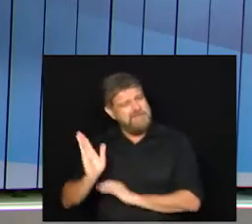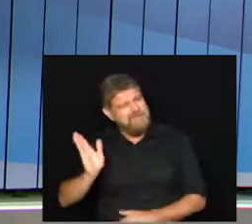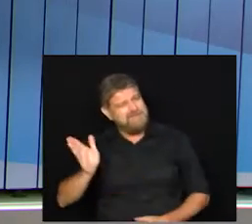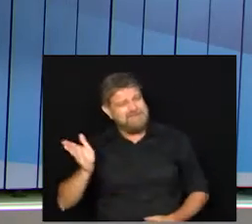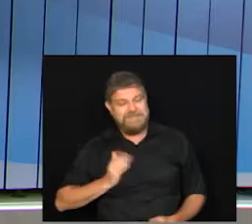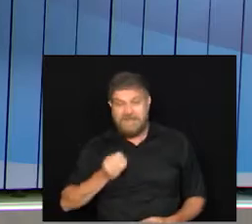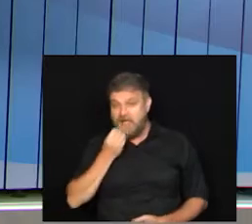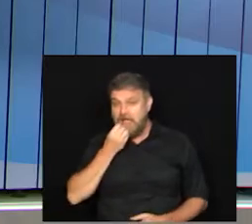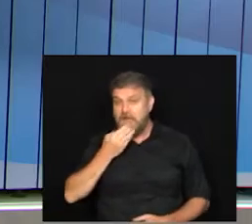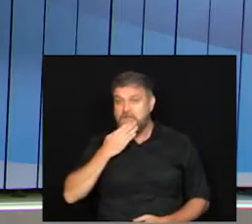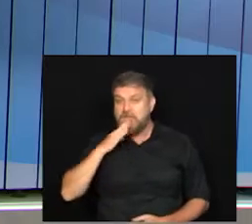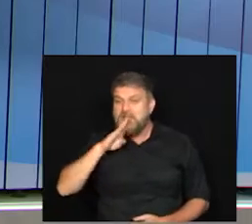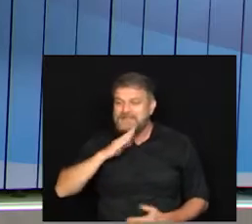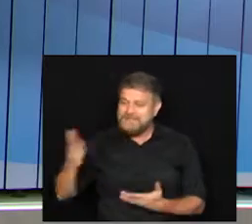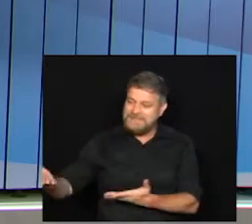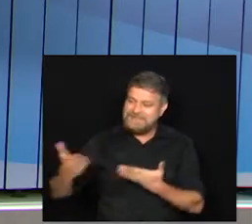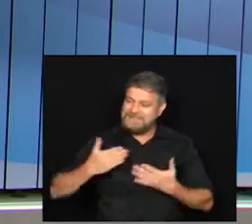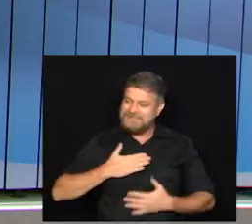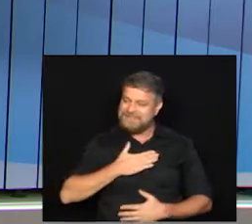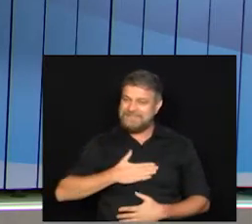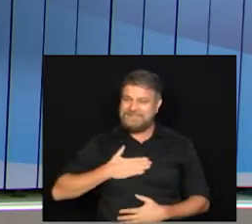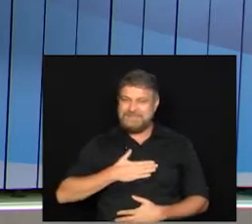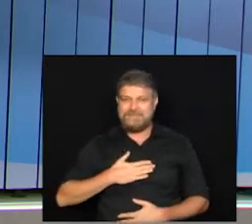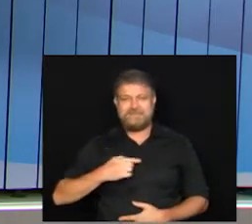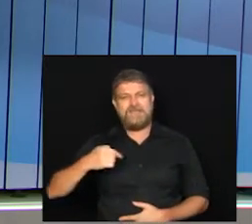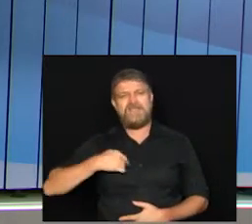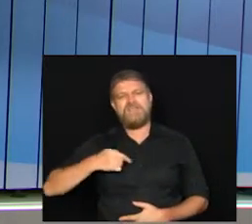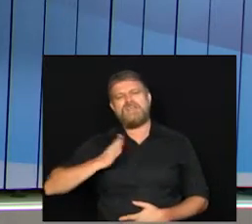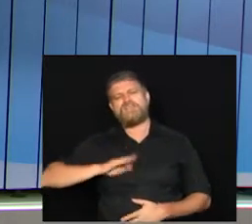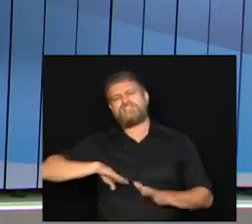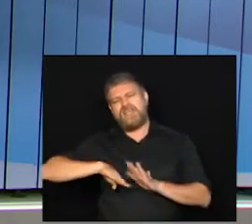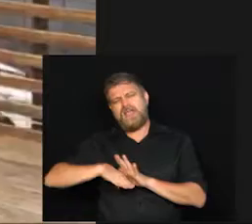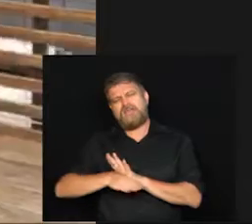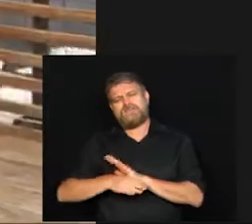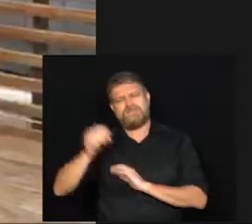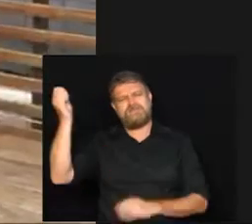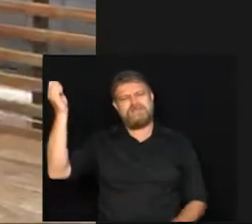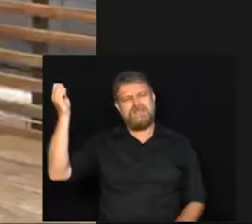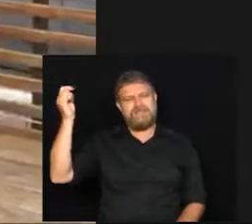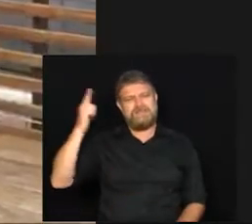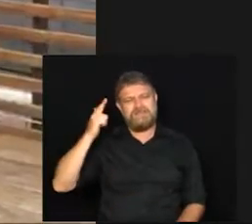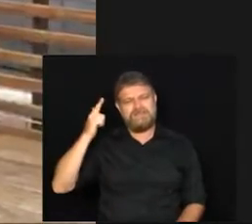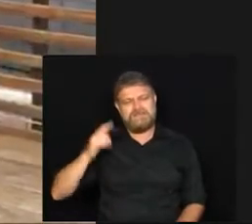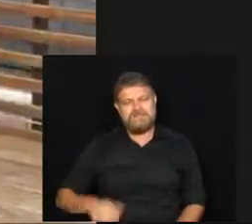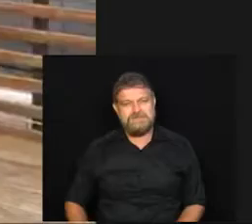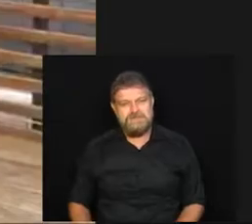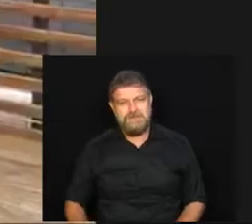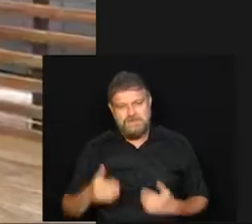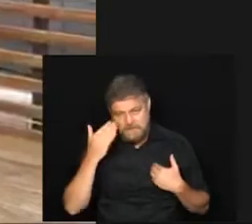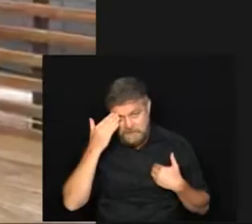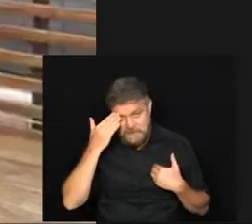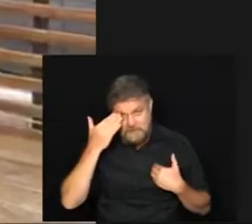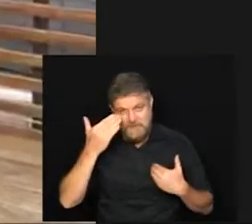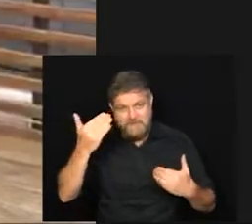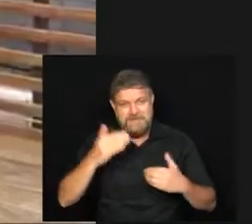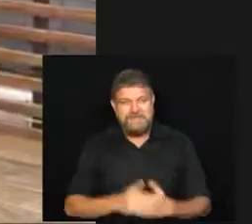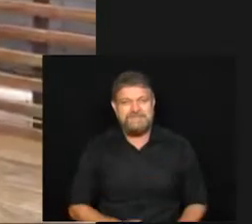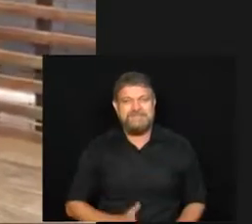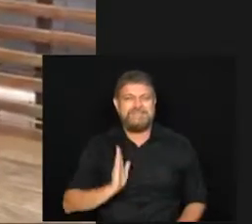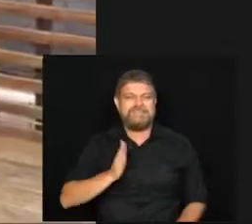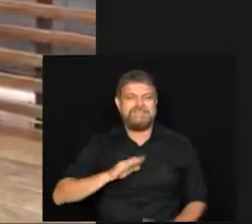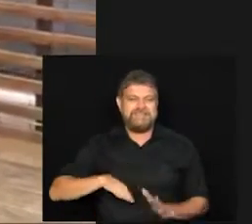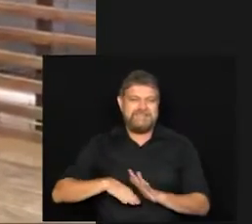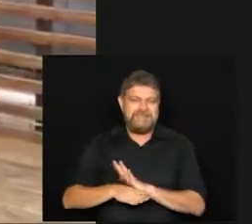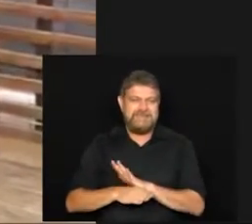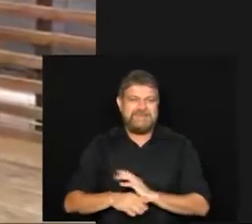bem-vindo e boa tarde. Eu já tô acostumado, boa tarde, obrigado aí pelo convite mais uma vez. O sol eu já tô acostumado, por